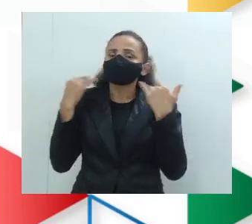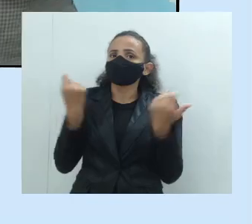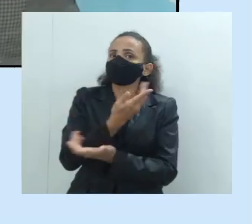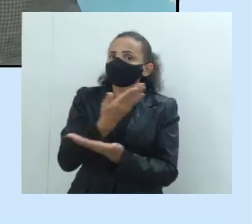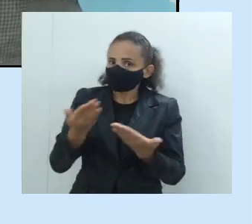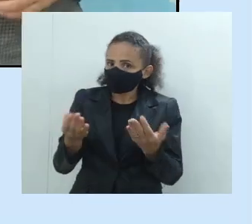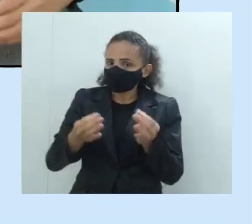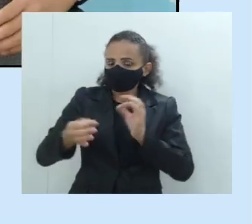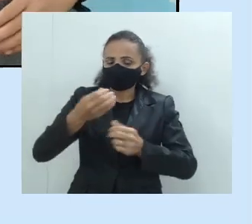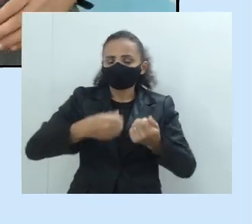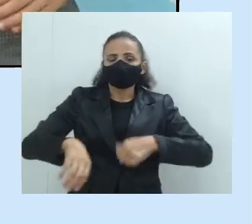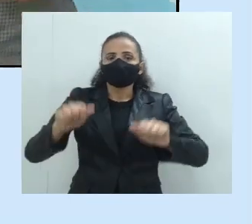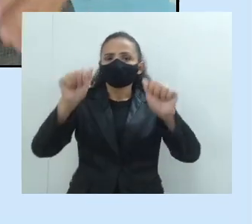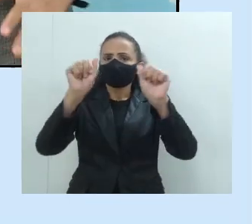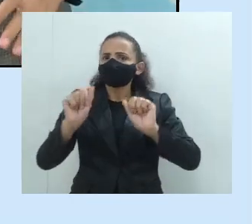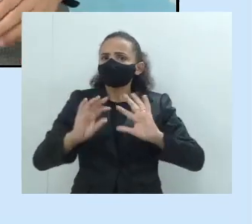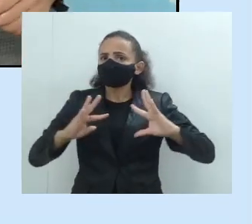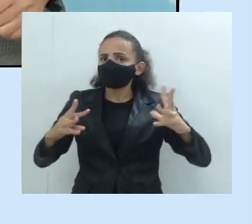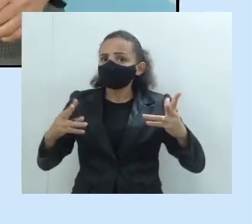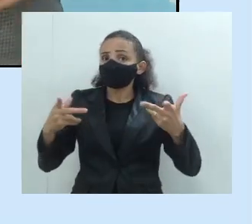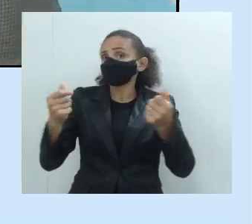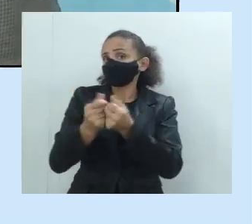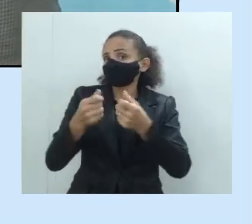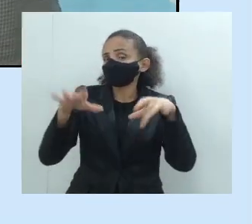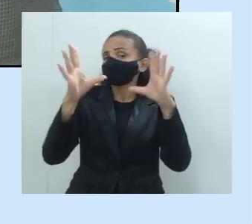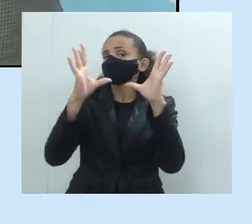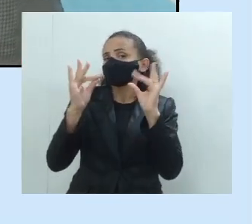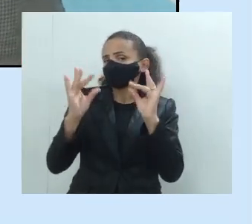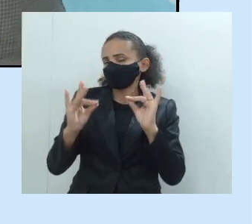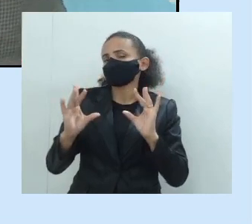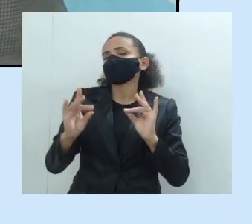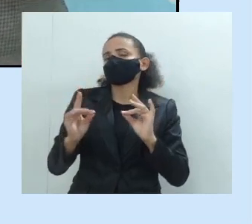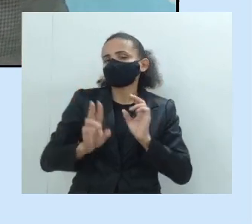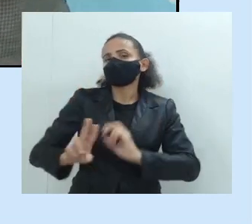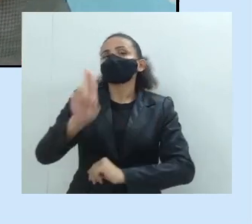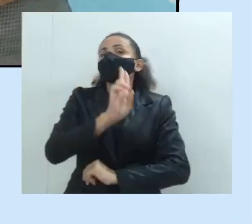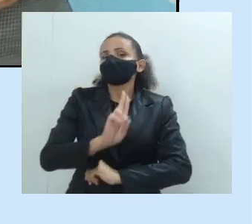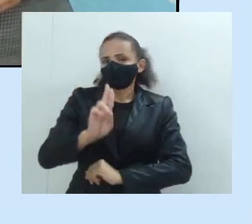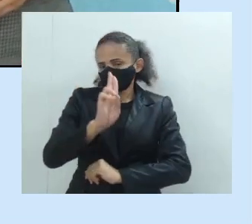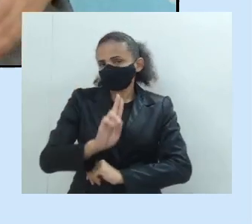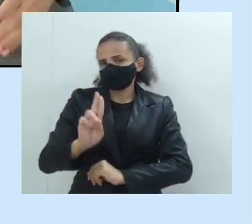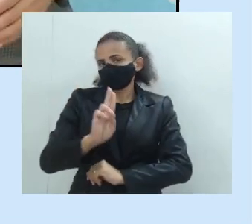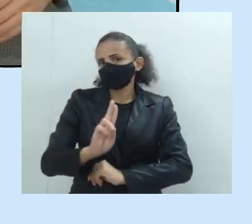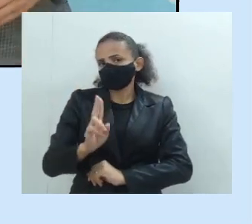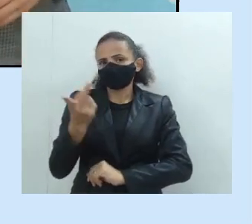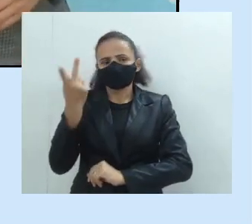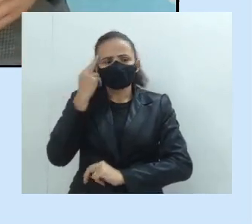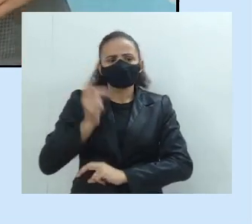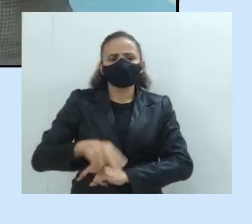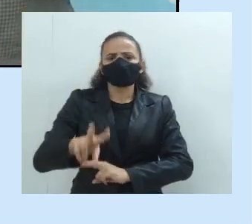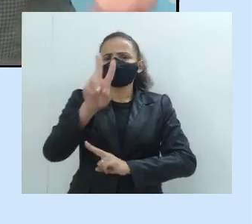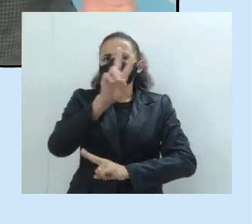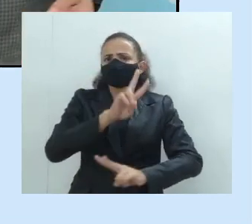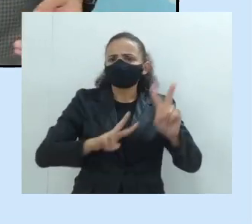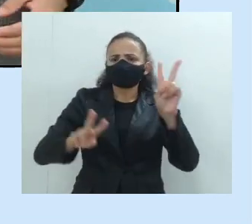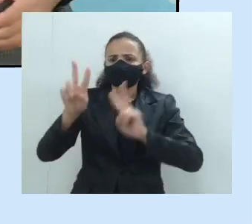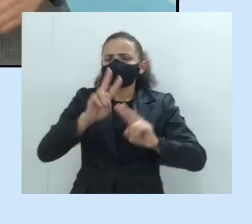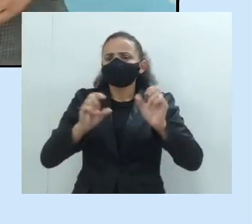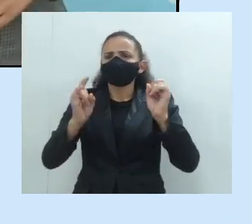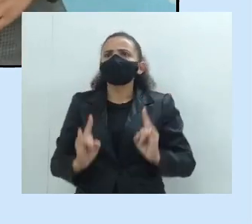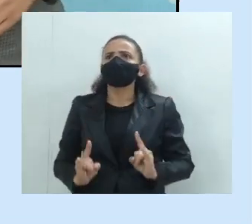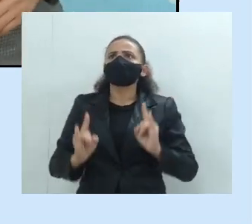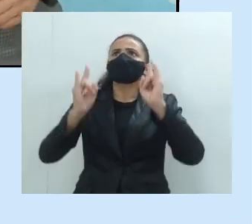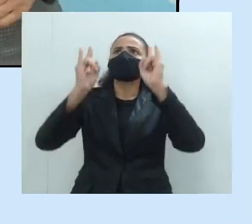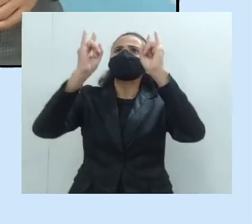muito presente na arquitetura e é usualmente visto comumente nos prédios,